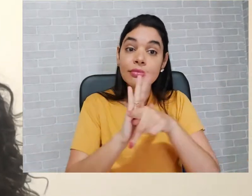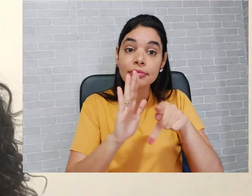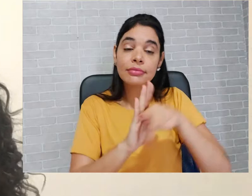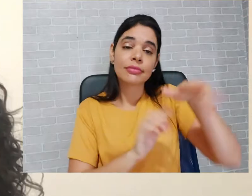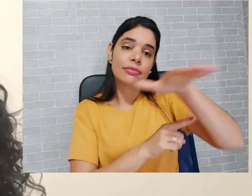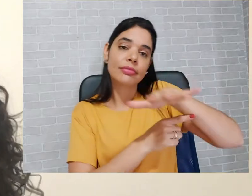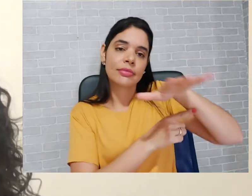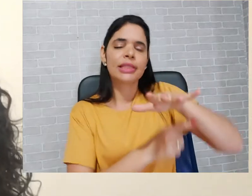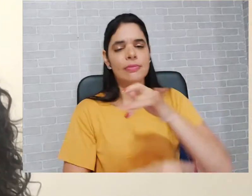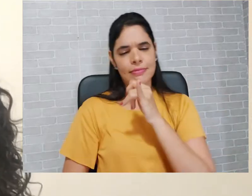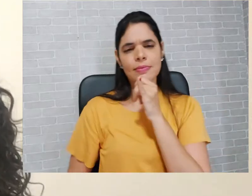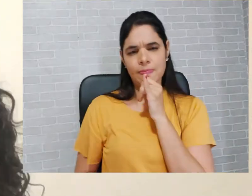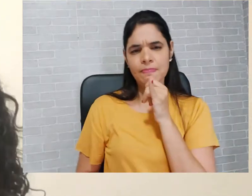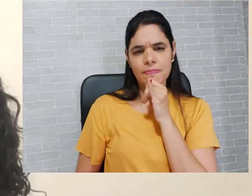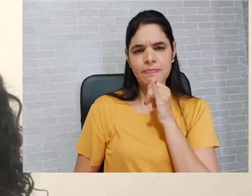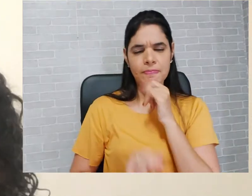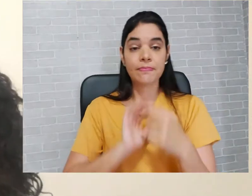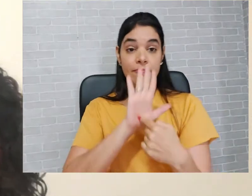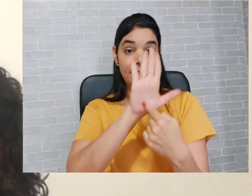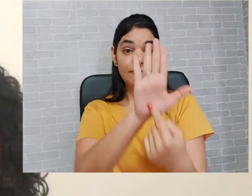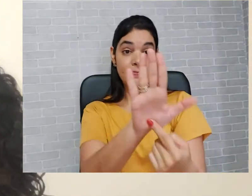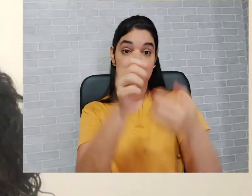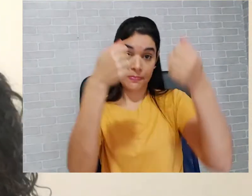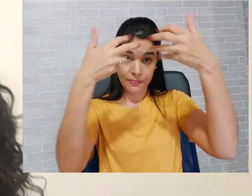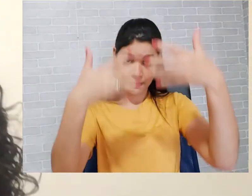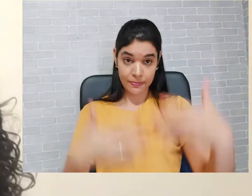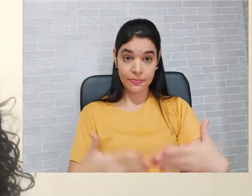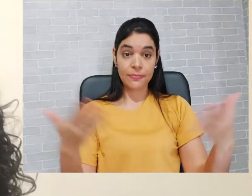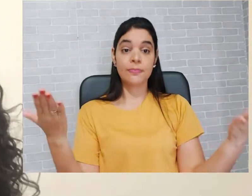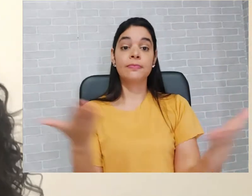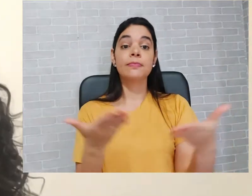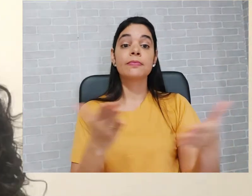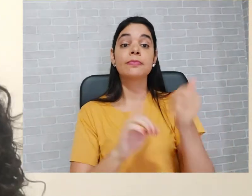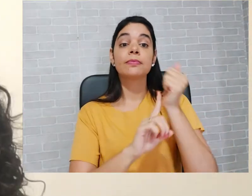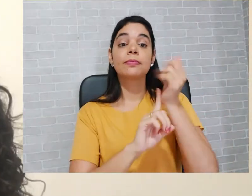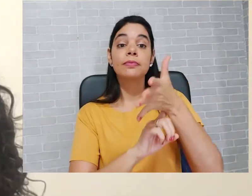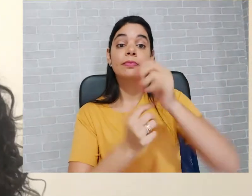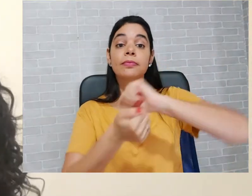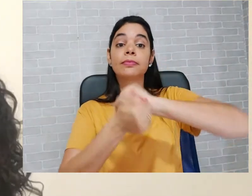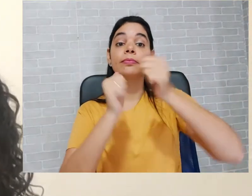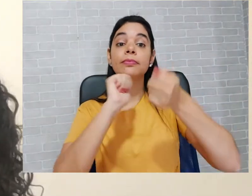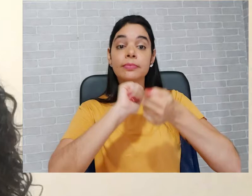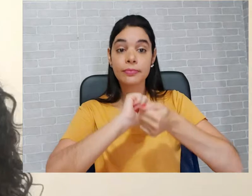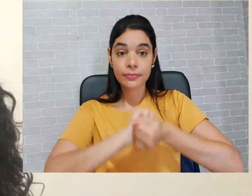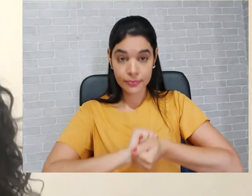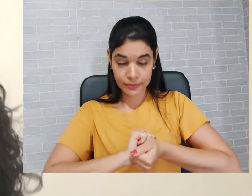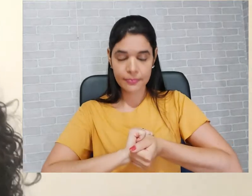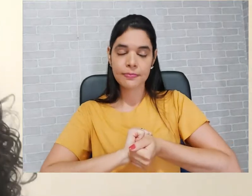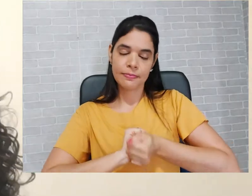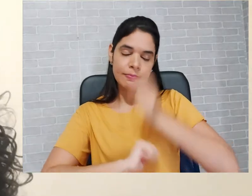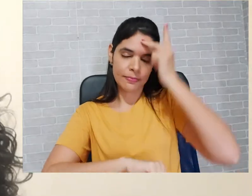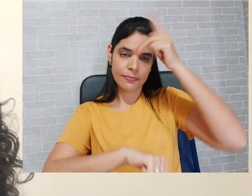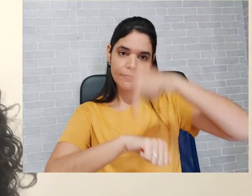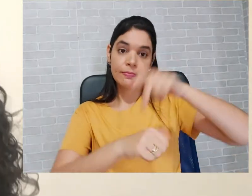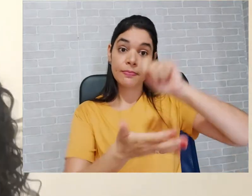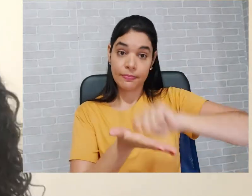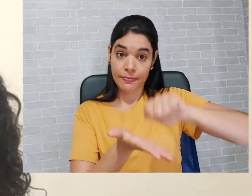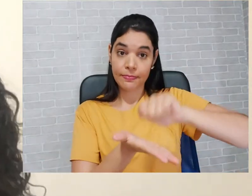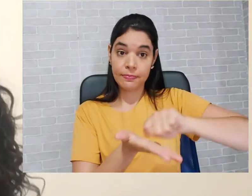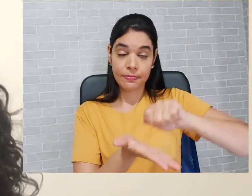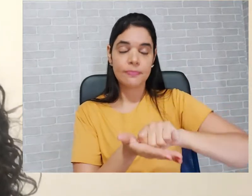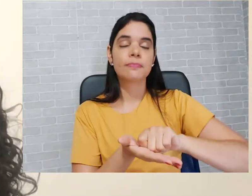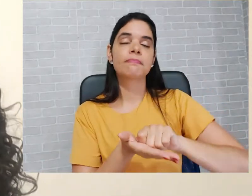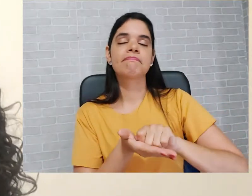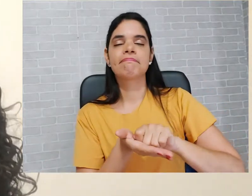apropriado. E eu vou dar alguns exemplos para vocês de fábulas adaptadas, né, do La Fontaine